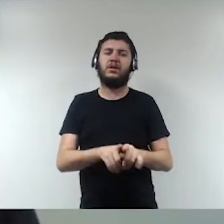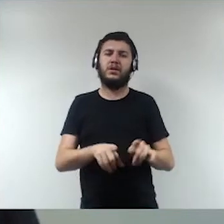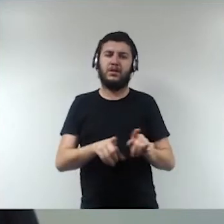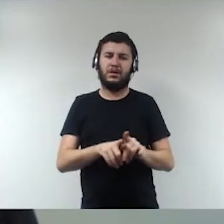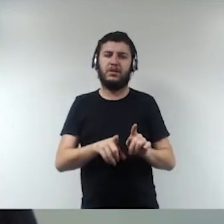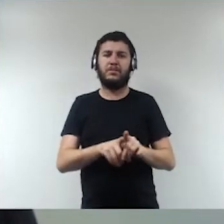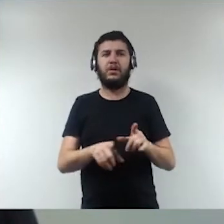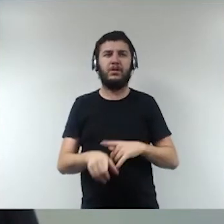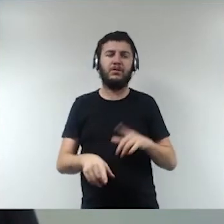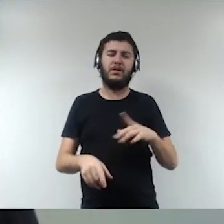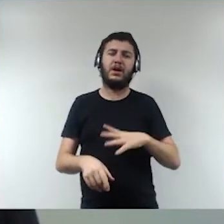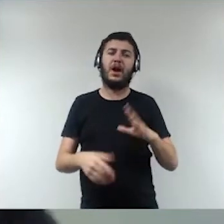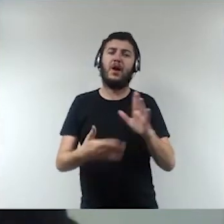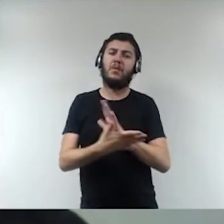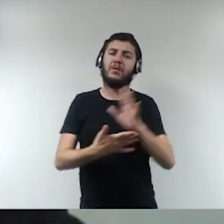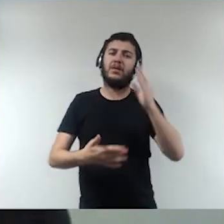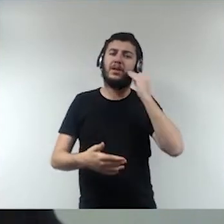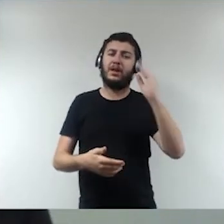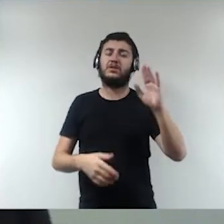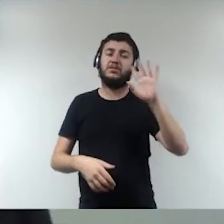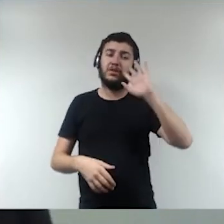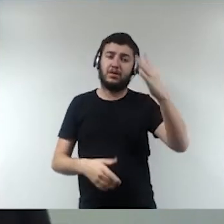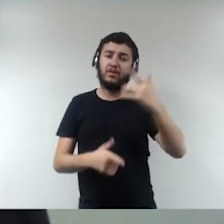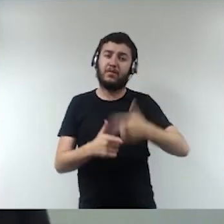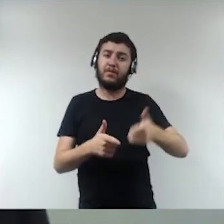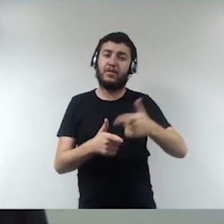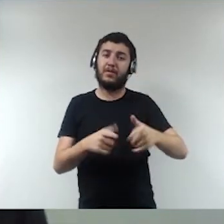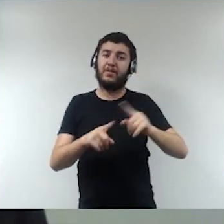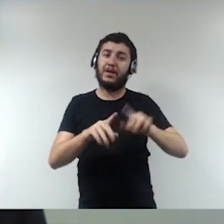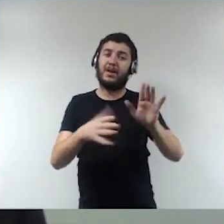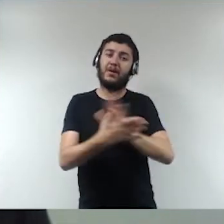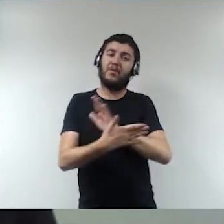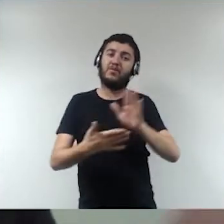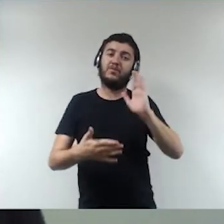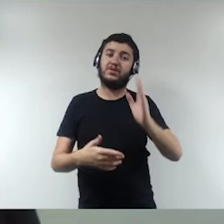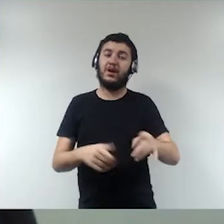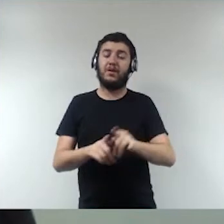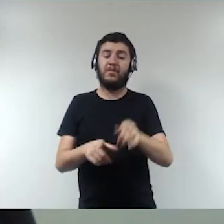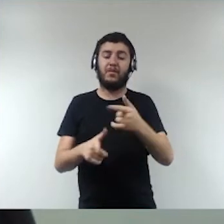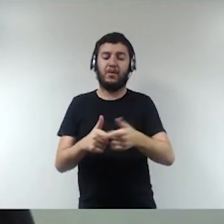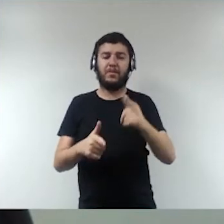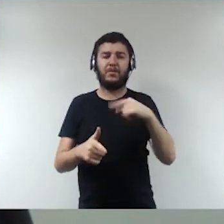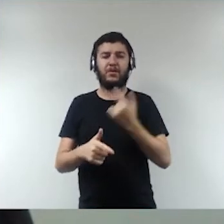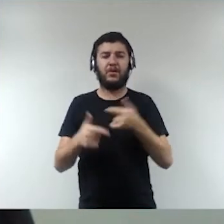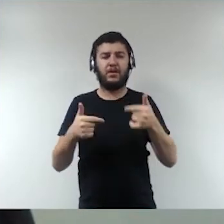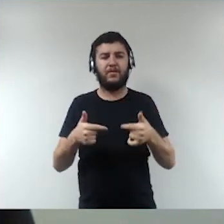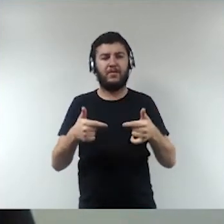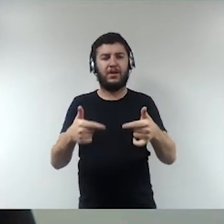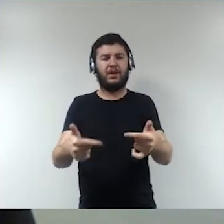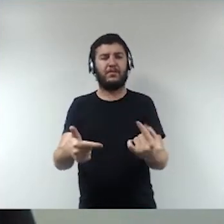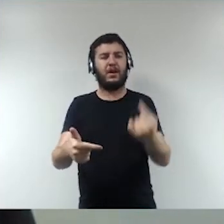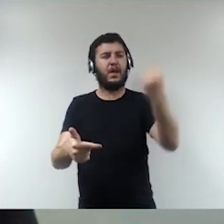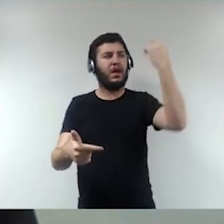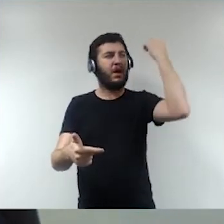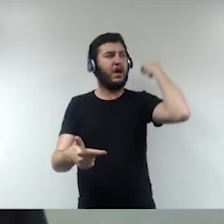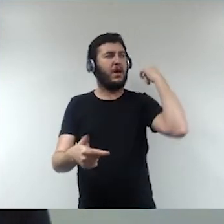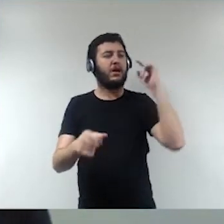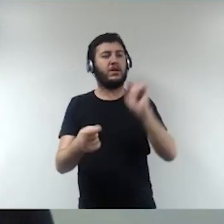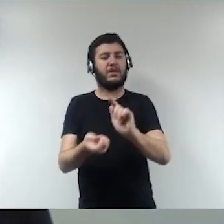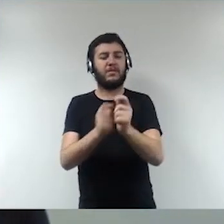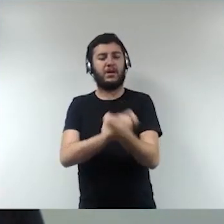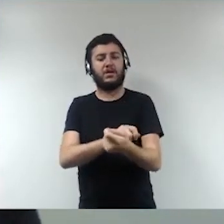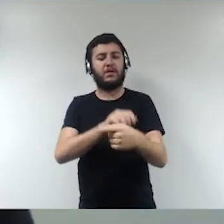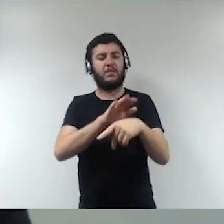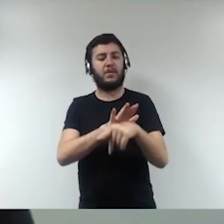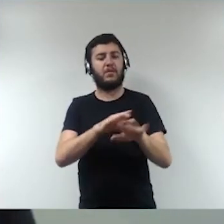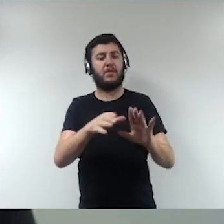delas relacionada ao mesmo problema que nós enfrentamos quando da digitalização dos processos. Aqui no Acre, eu